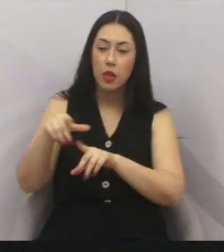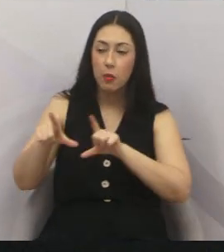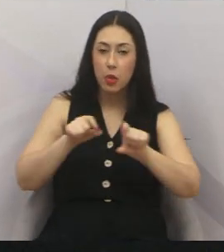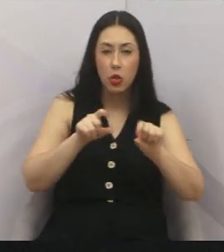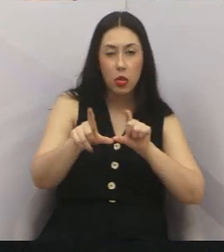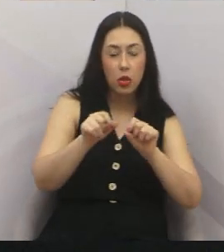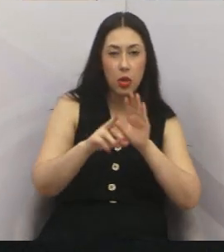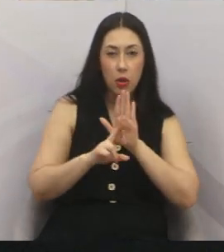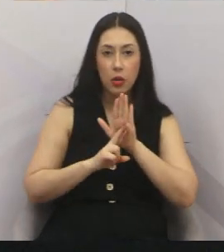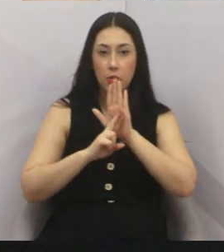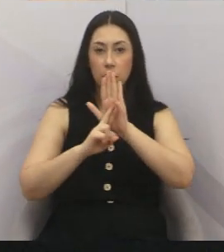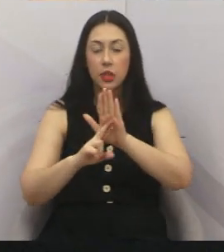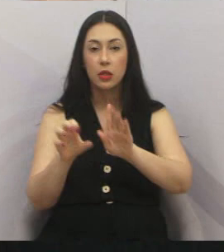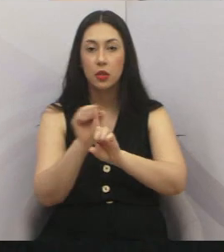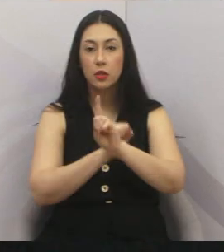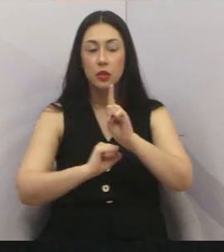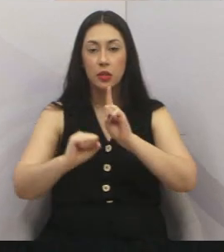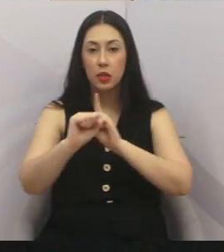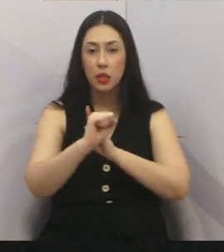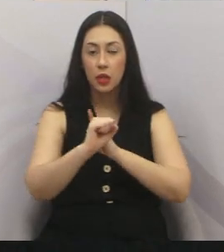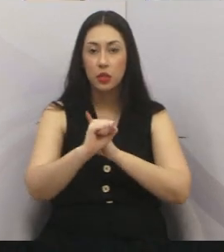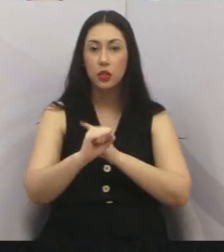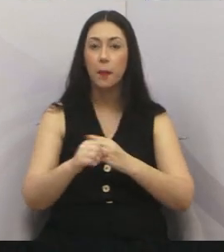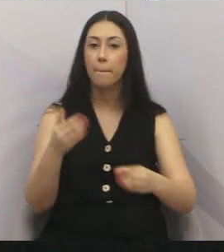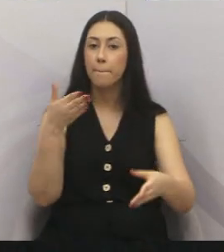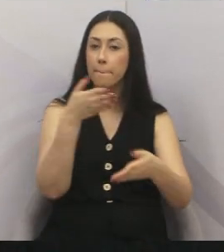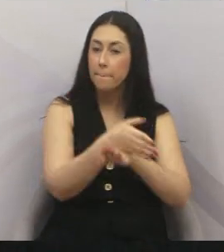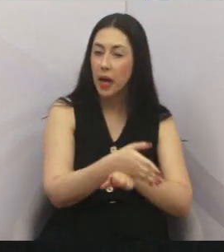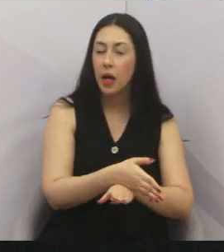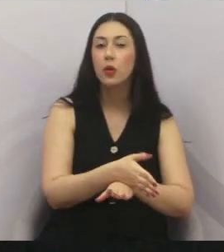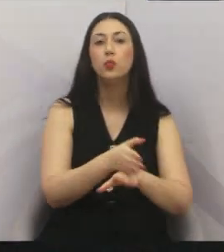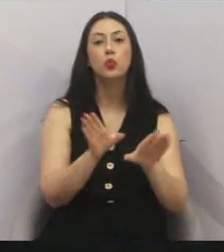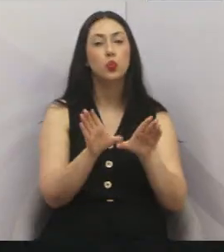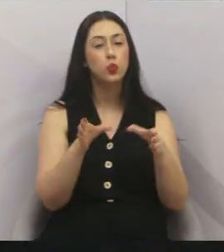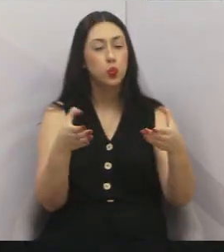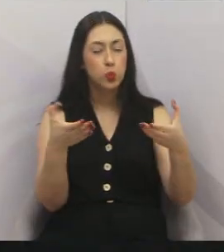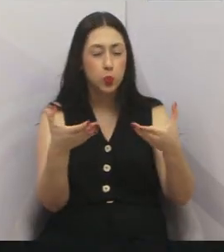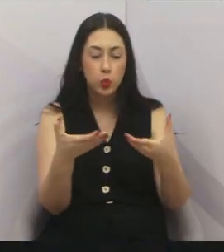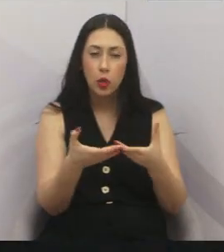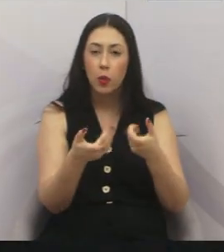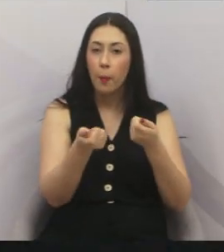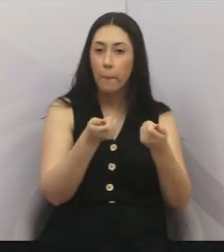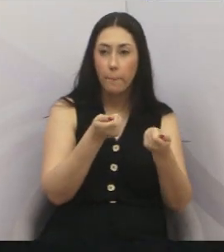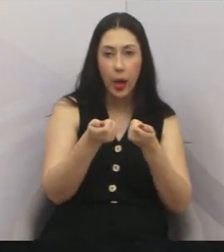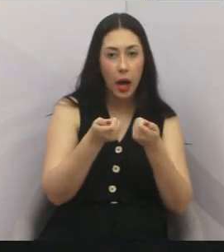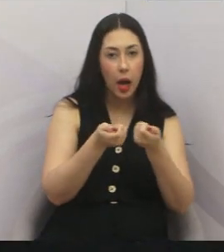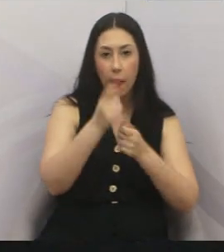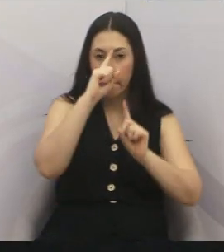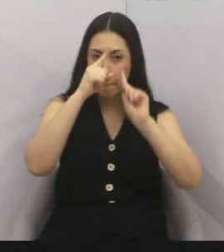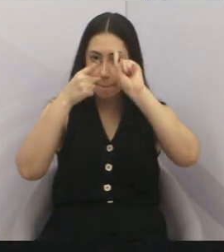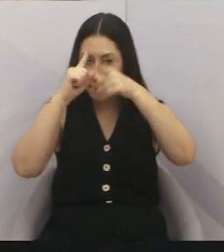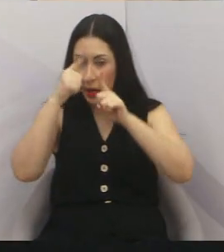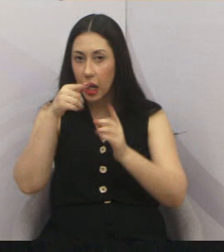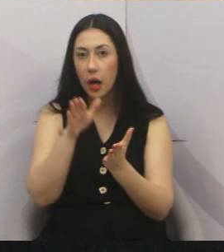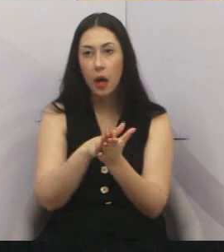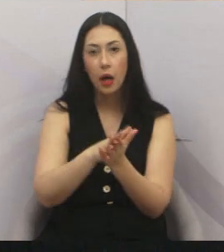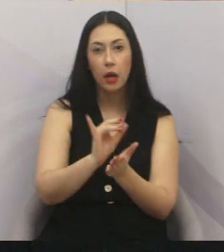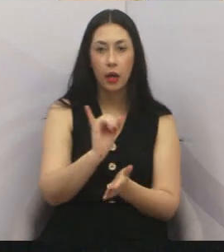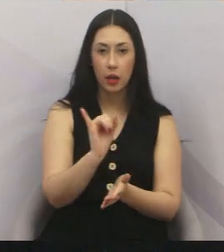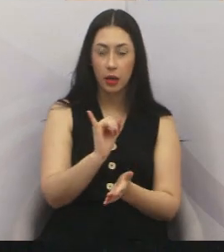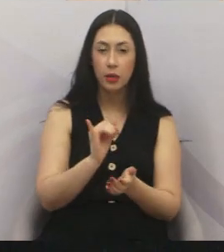da sociedade civil para a composição do Conselho Gestor de Revisão do Plano Diretor de Ordenamento Territorial do município de